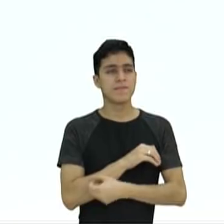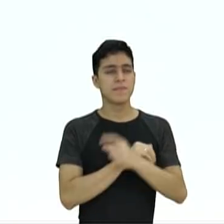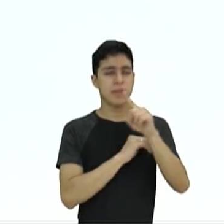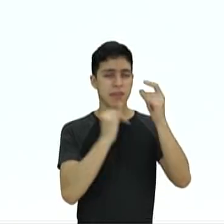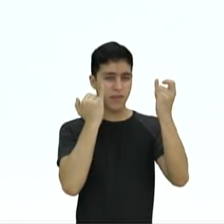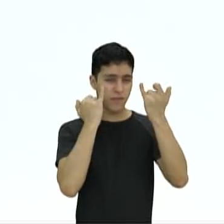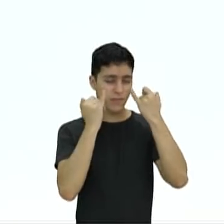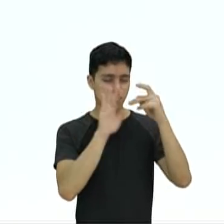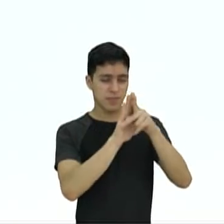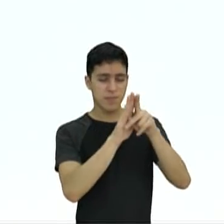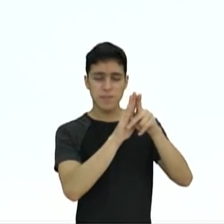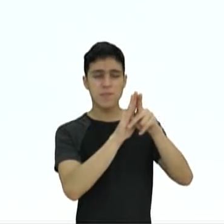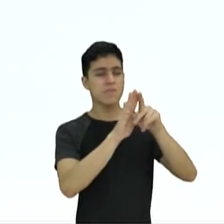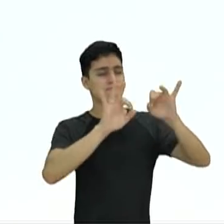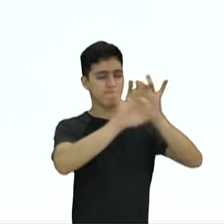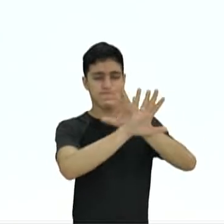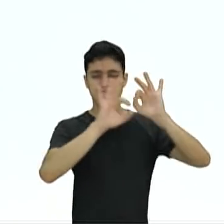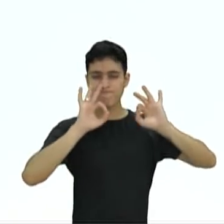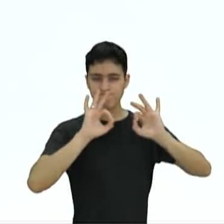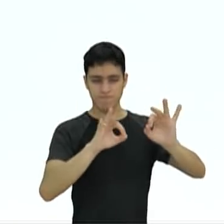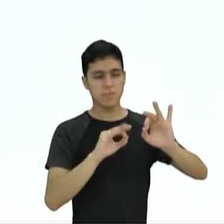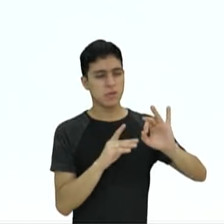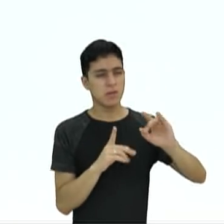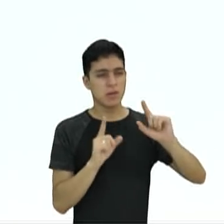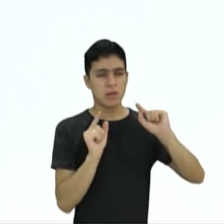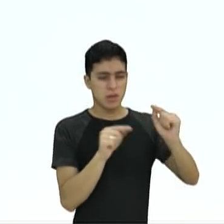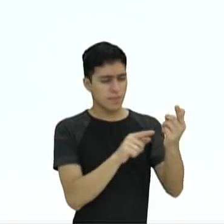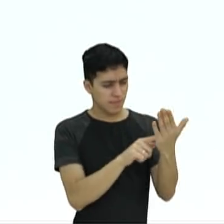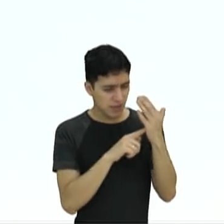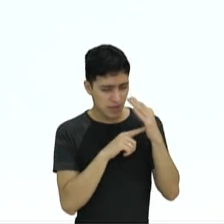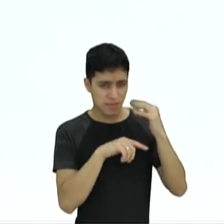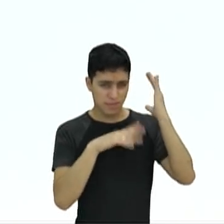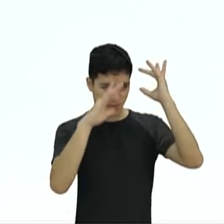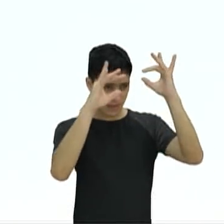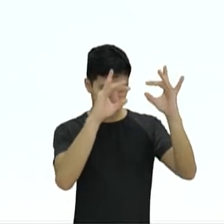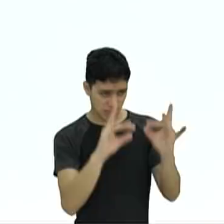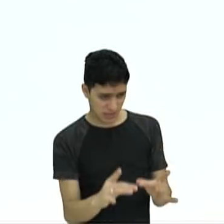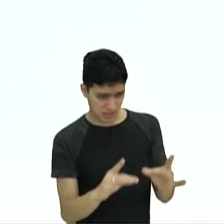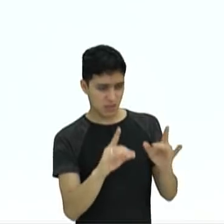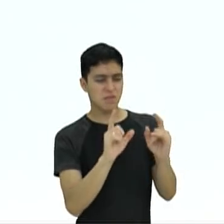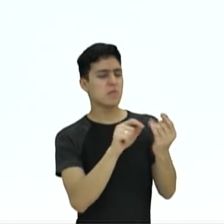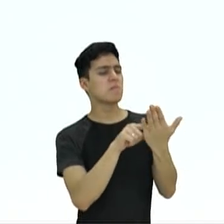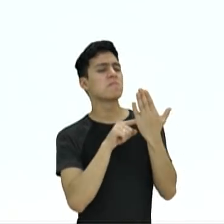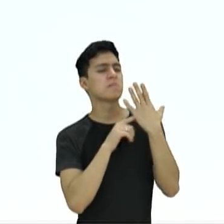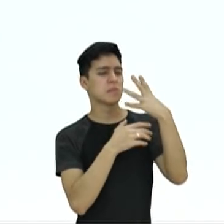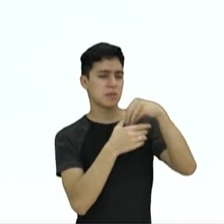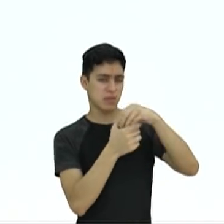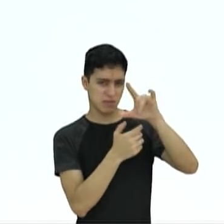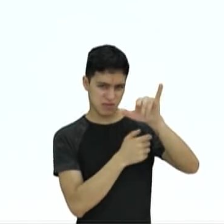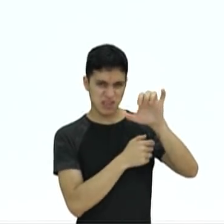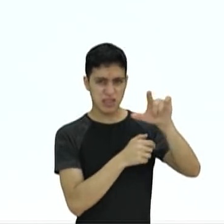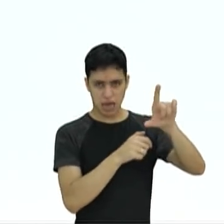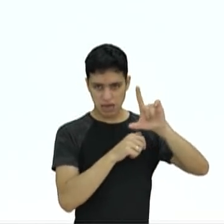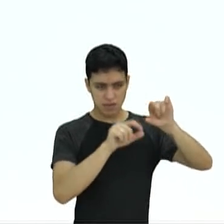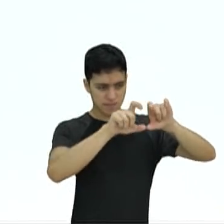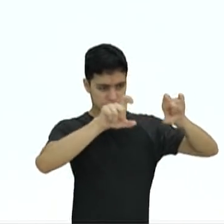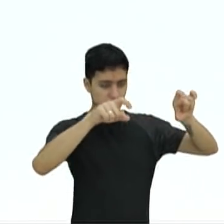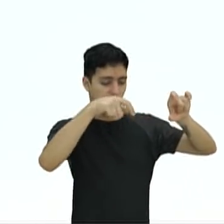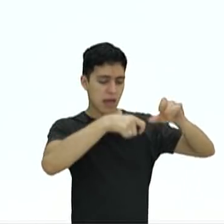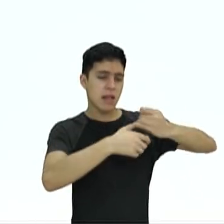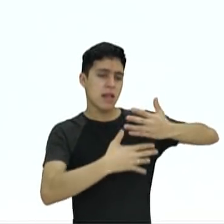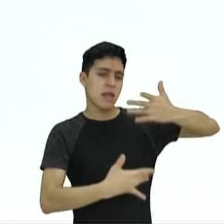informação propriamente dita, com a apresentação de mais detalhes dos fatos apontados no lead. A apresentação